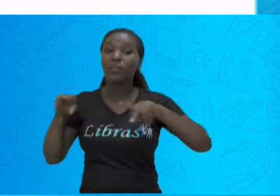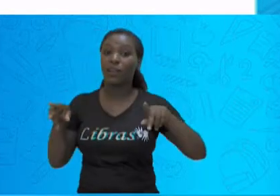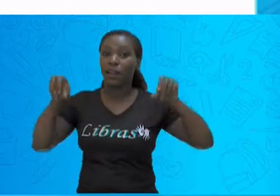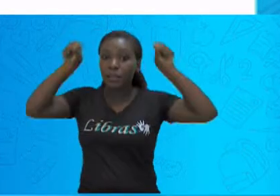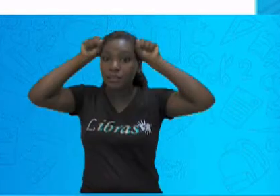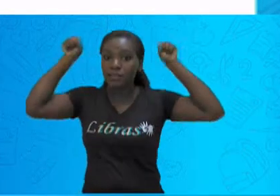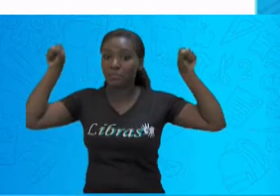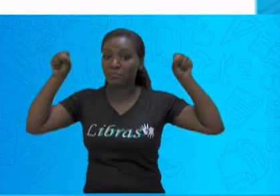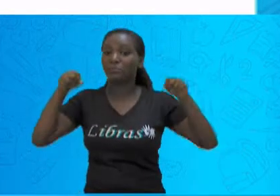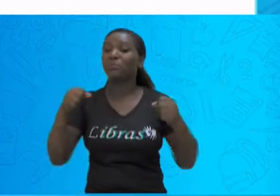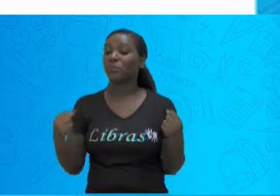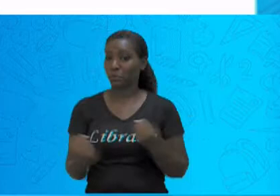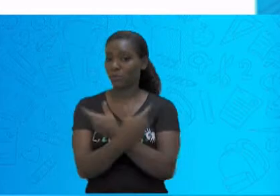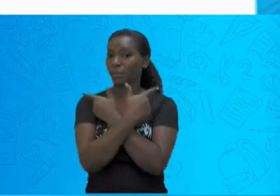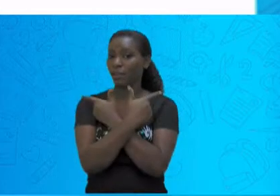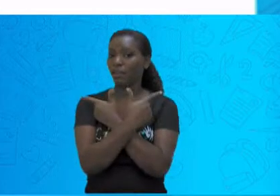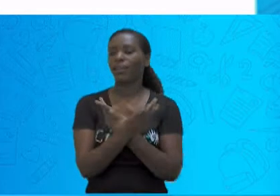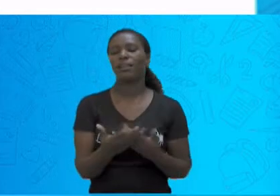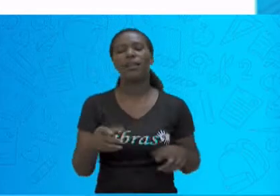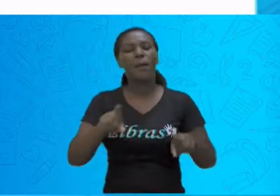também vamos perceber